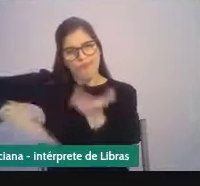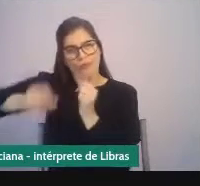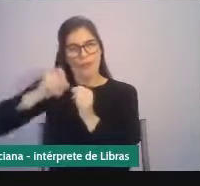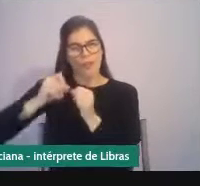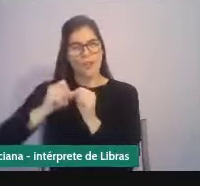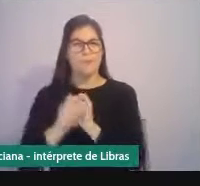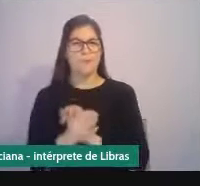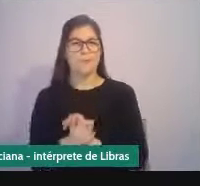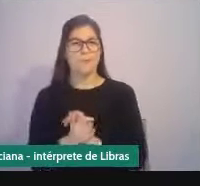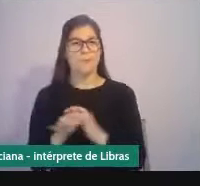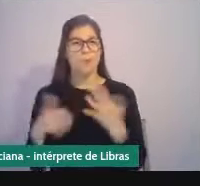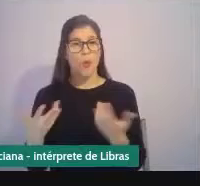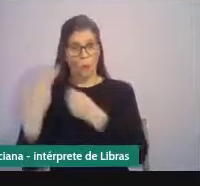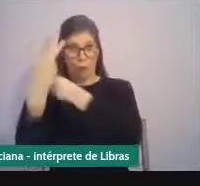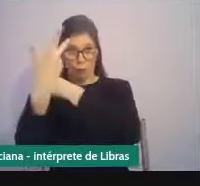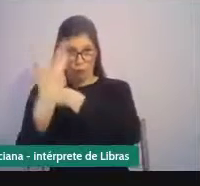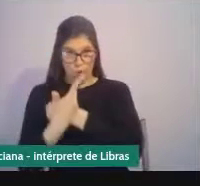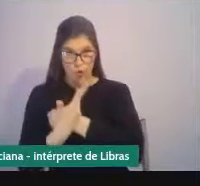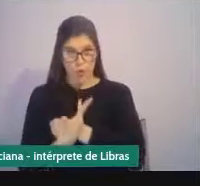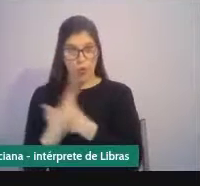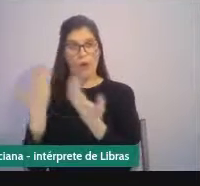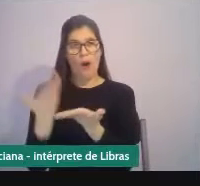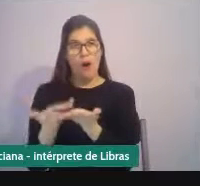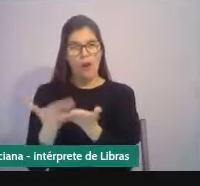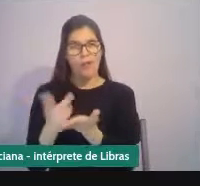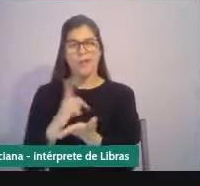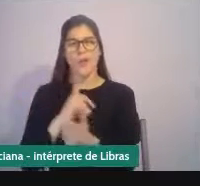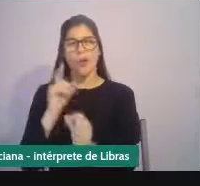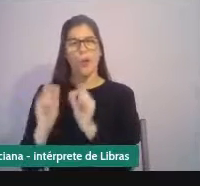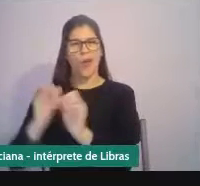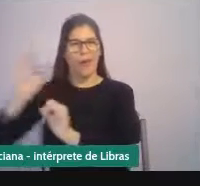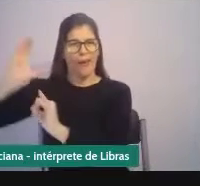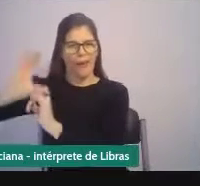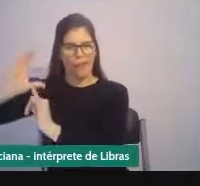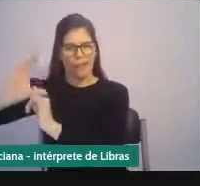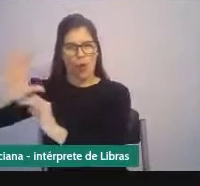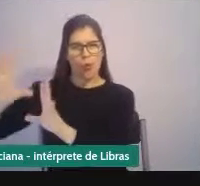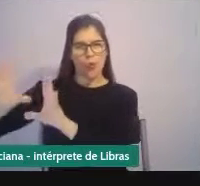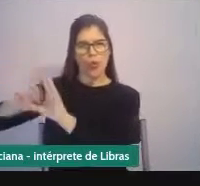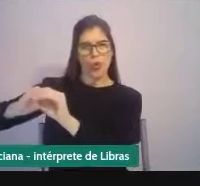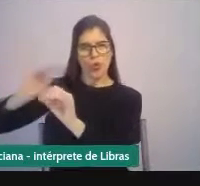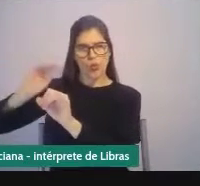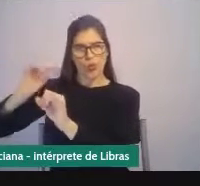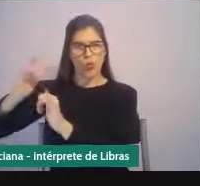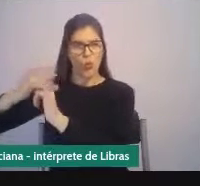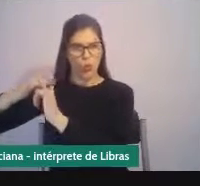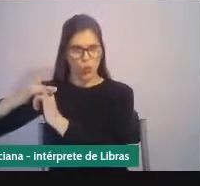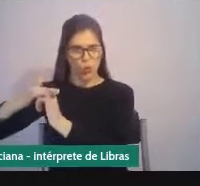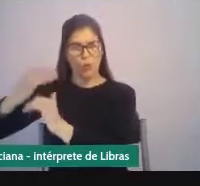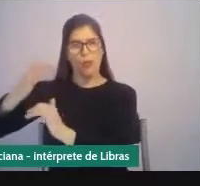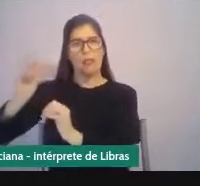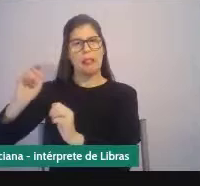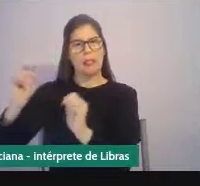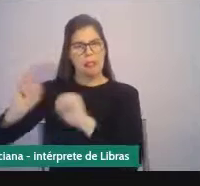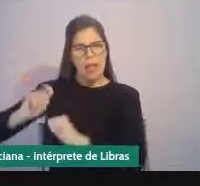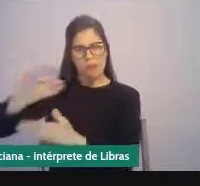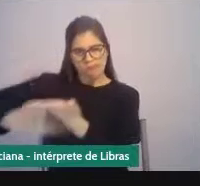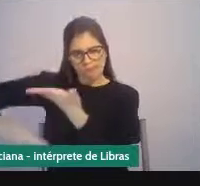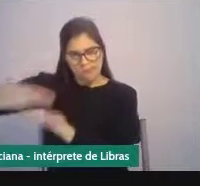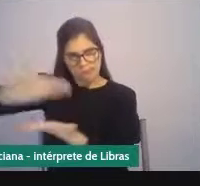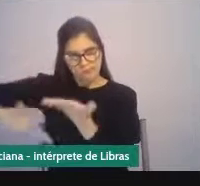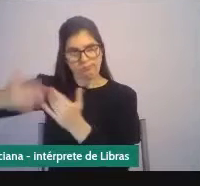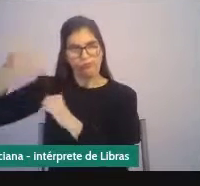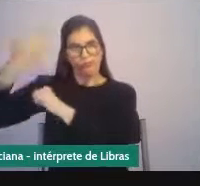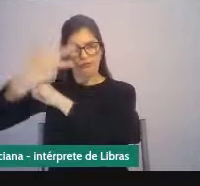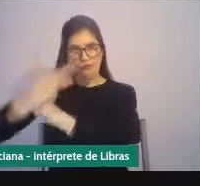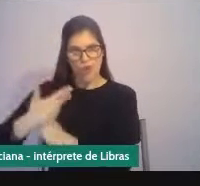videoaulas, nós criamos, então, um canal no YouTube de compartilhamento dessas videoaulas e outros canais de